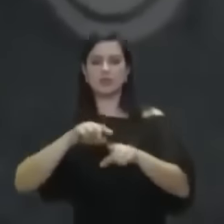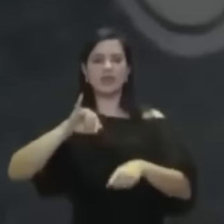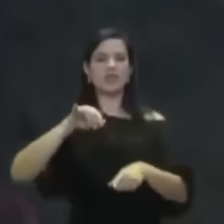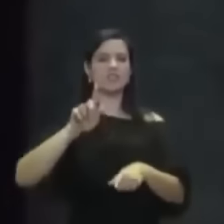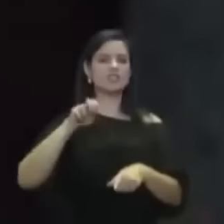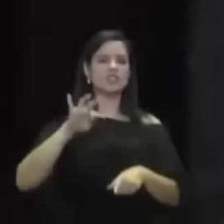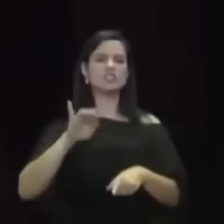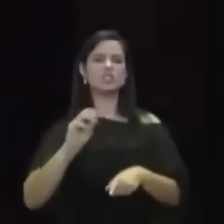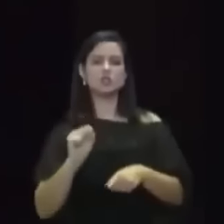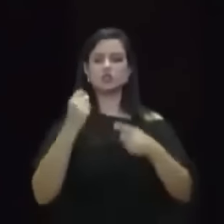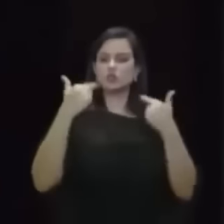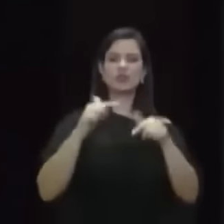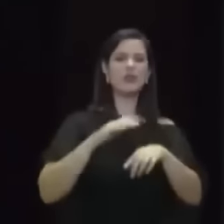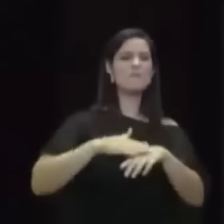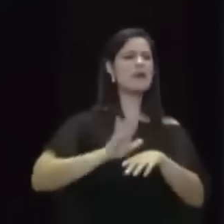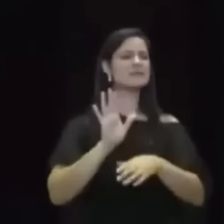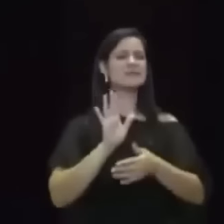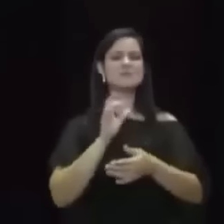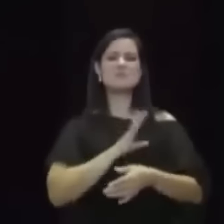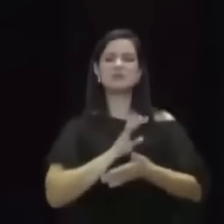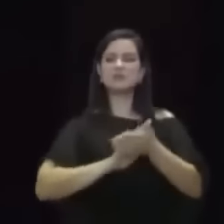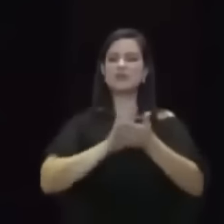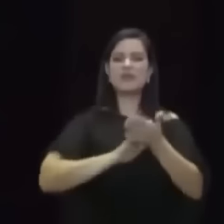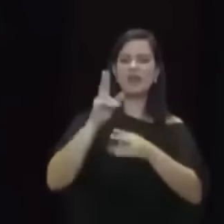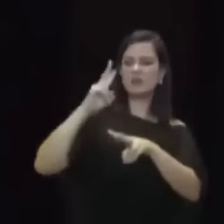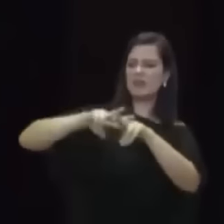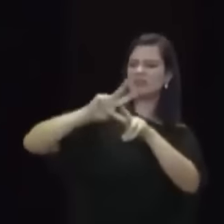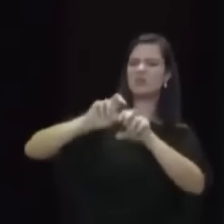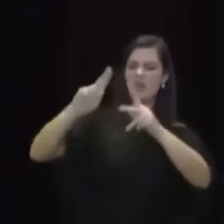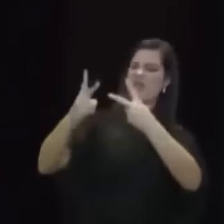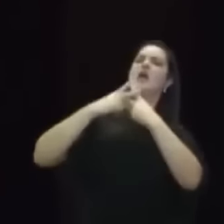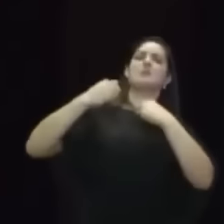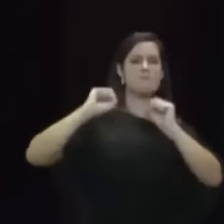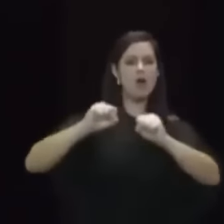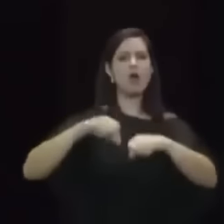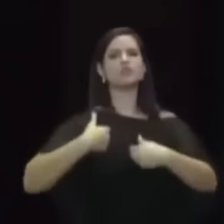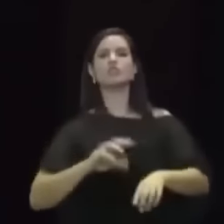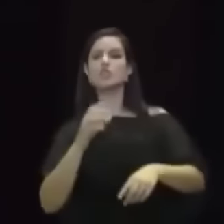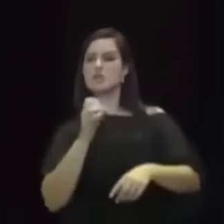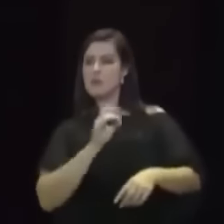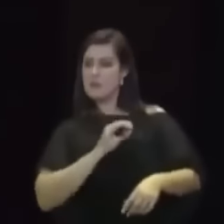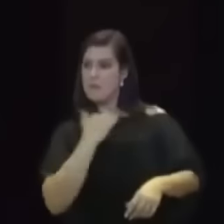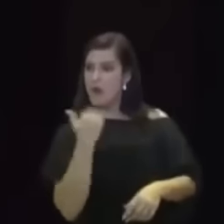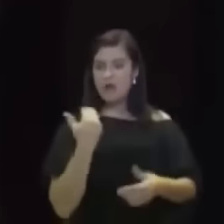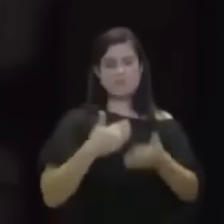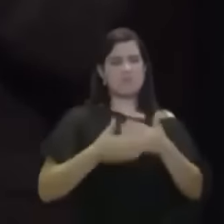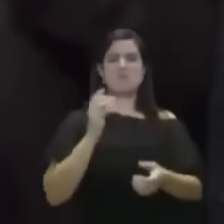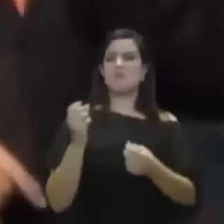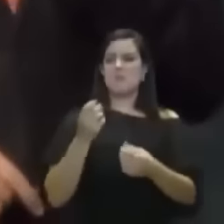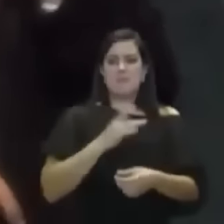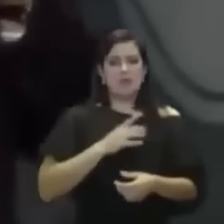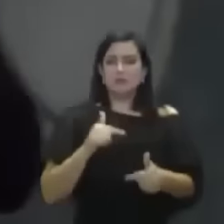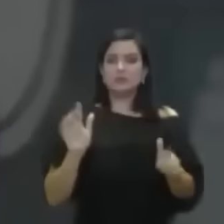a partir daqui este homem é um gigante nas mãos do Deus vivo. E é nesse contexto, é que Jesus diz